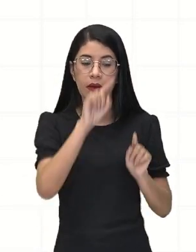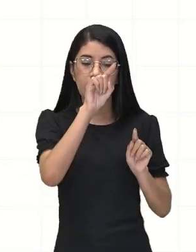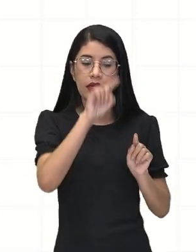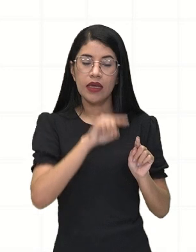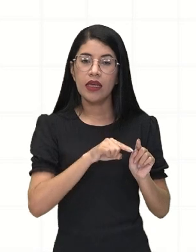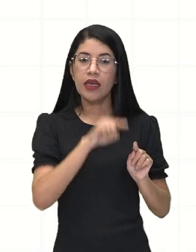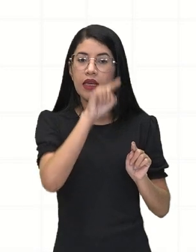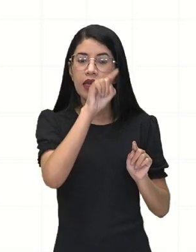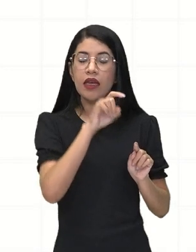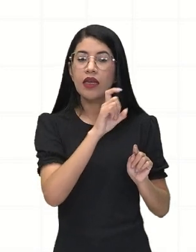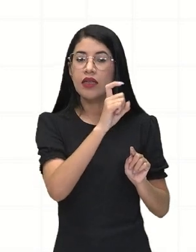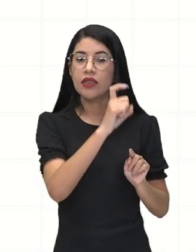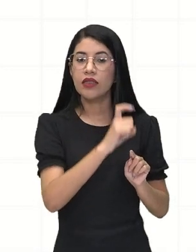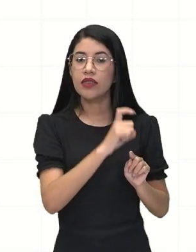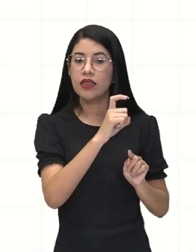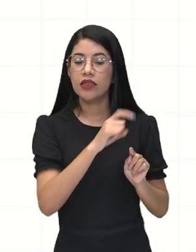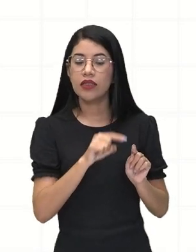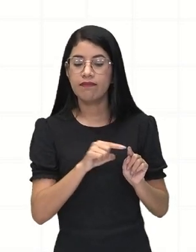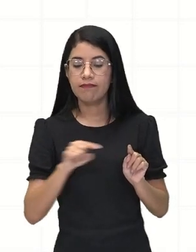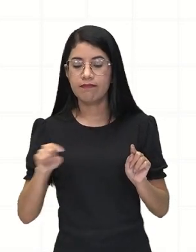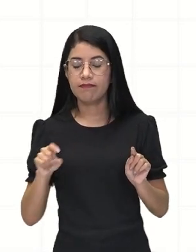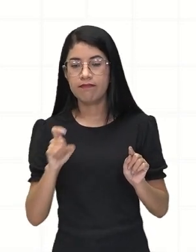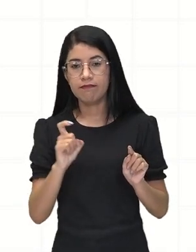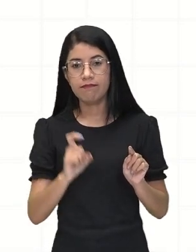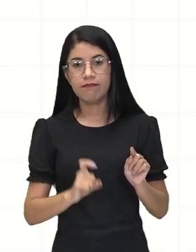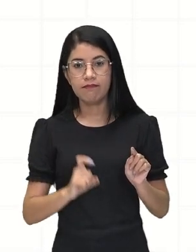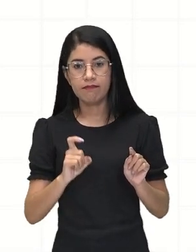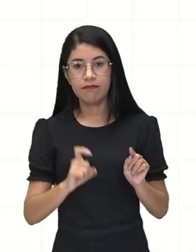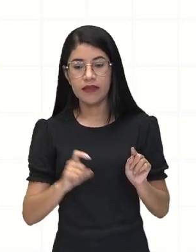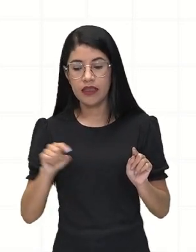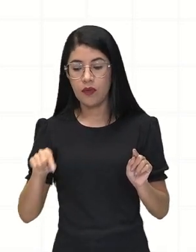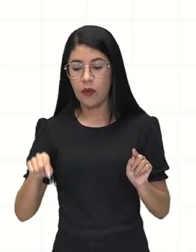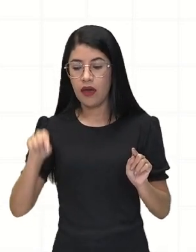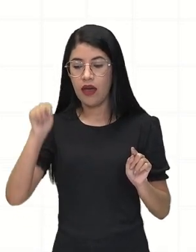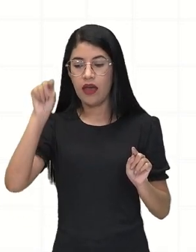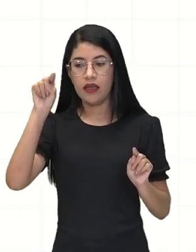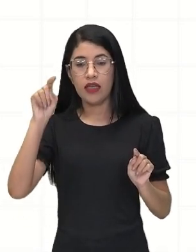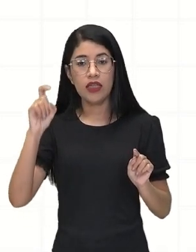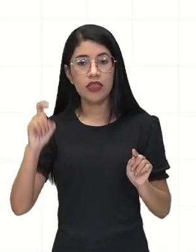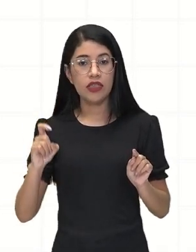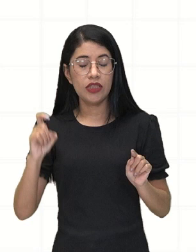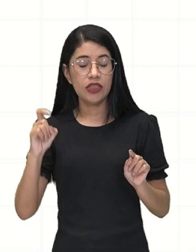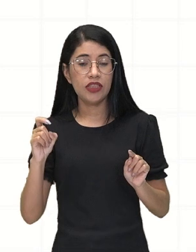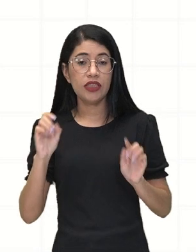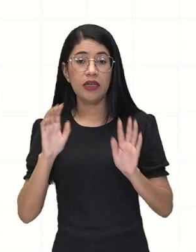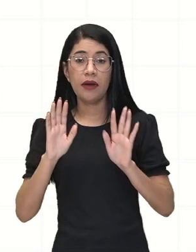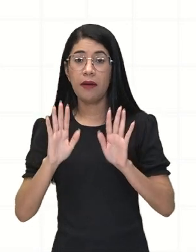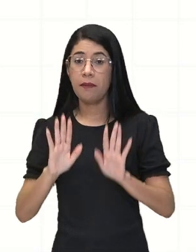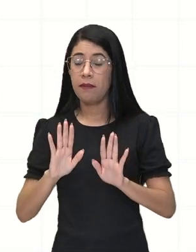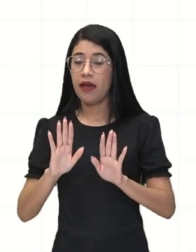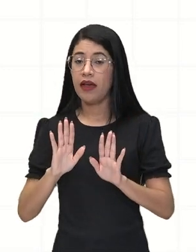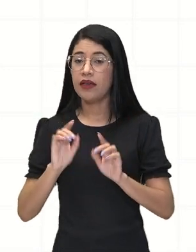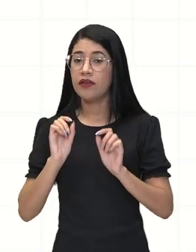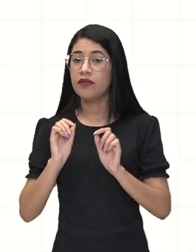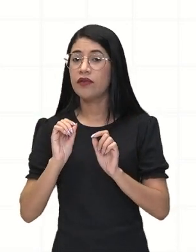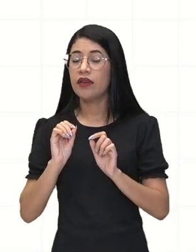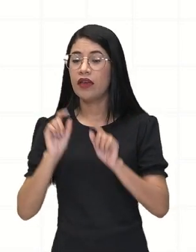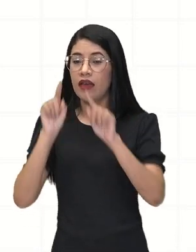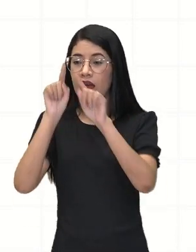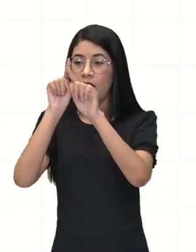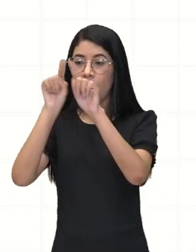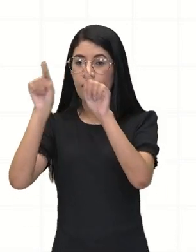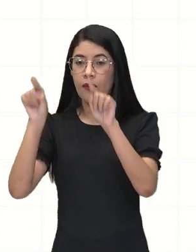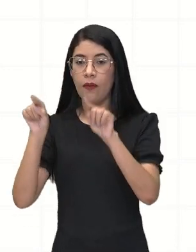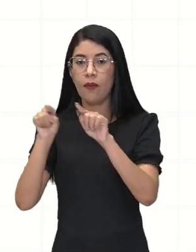Esse outro lado também mede x. Então, aqui era para medir x. Porém, né, eu retirei esse tamanho aqui, ó.